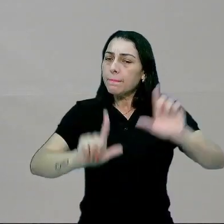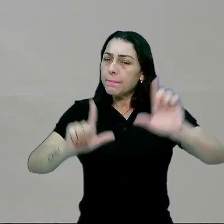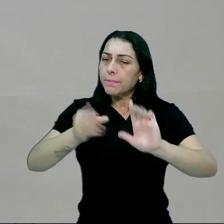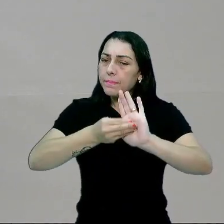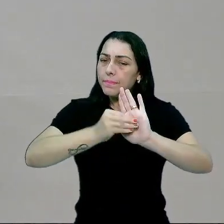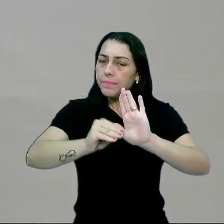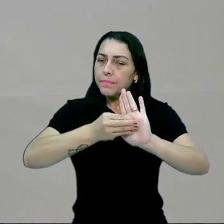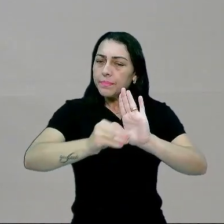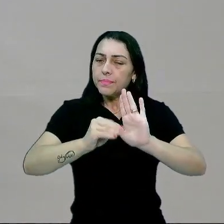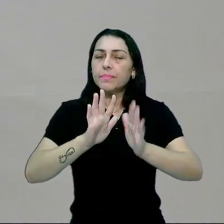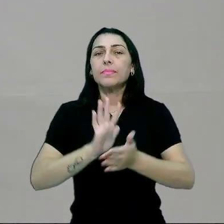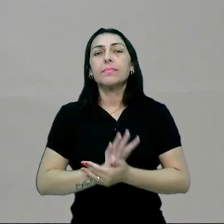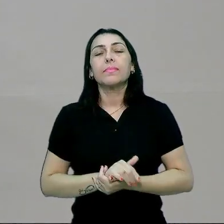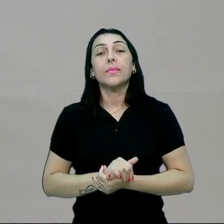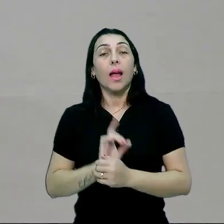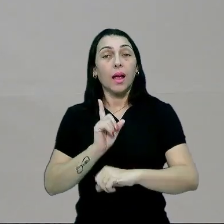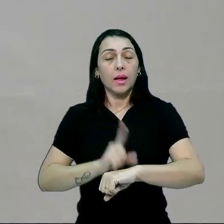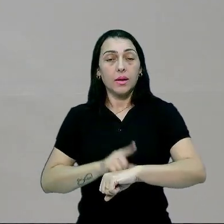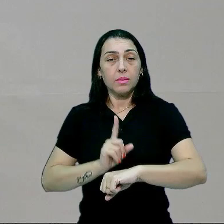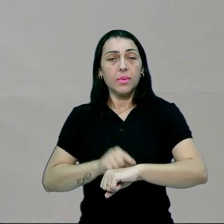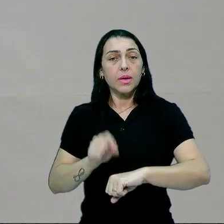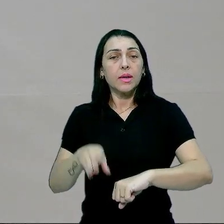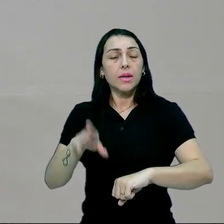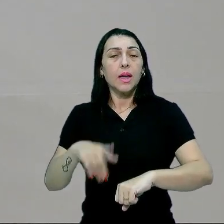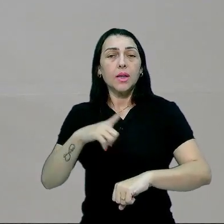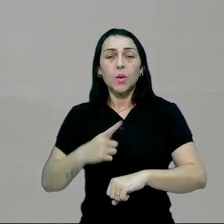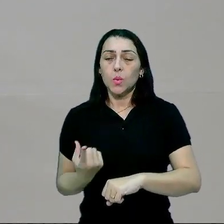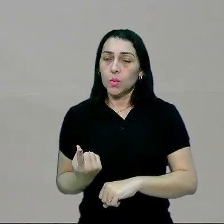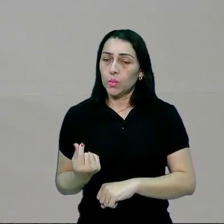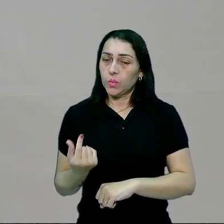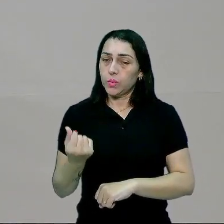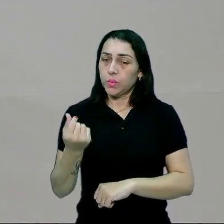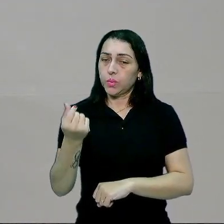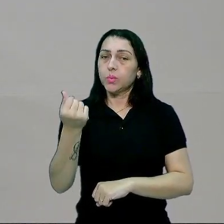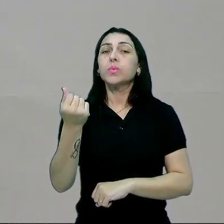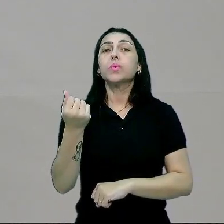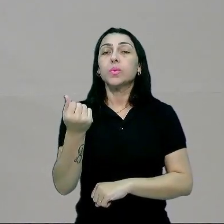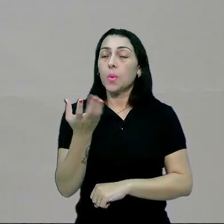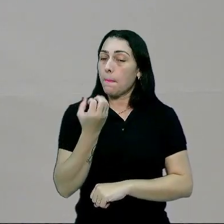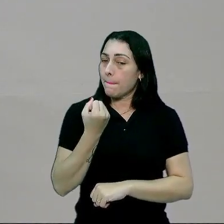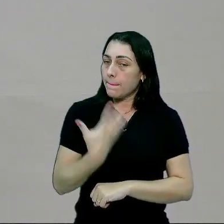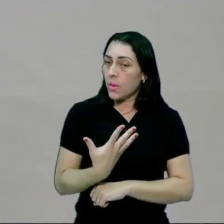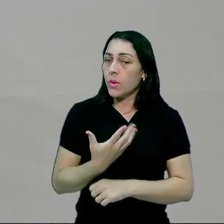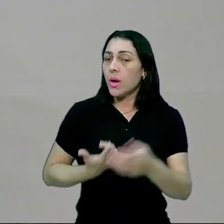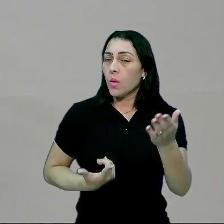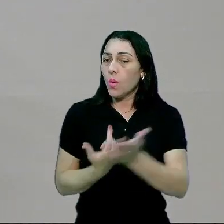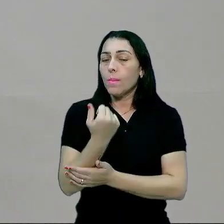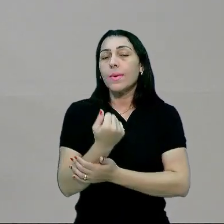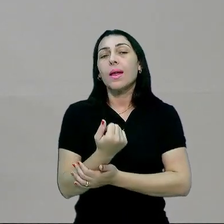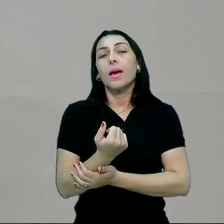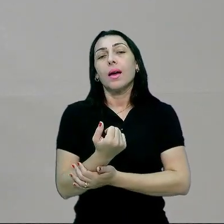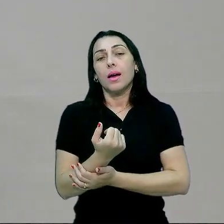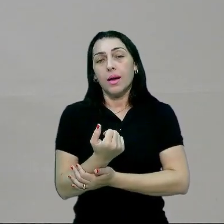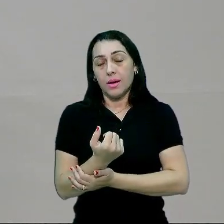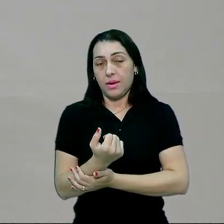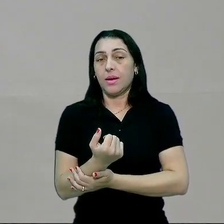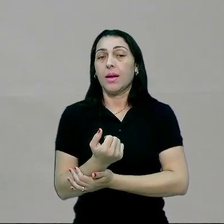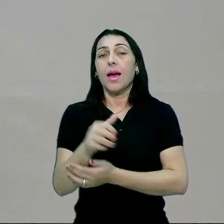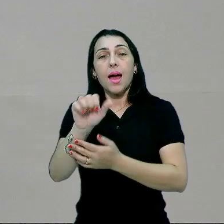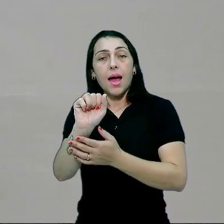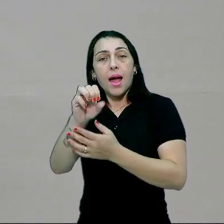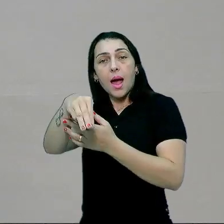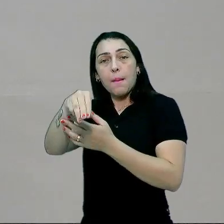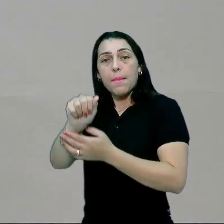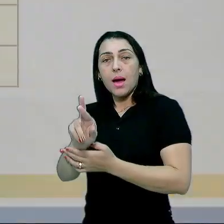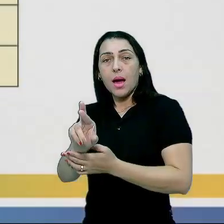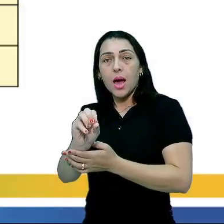publicidade. Então, naquele momento, quem tinha um dinheiro bastante acentuado, ele ia comprar, logicamente, a picape